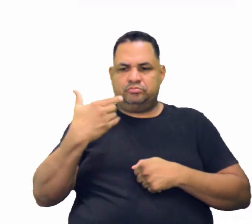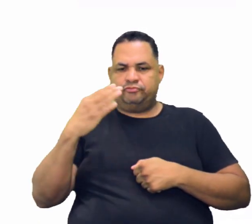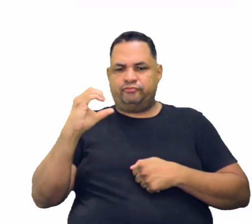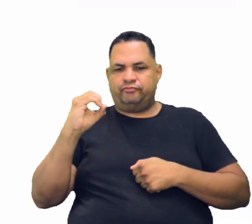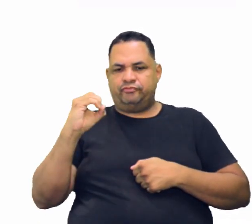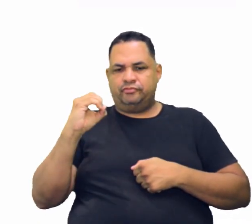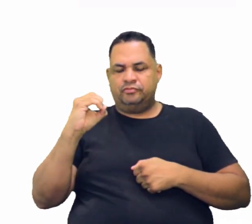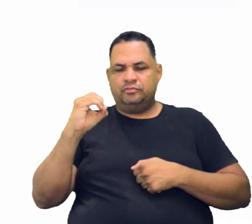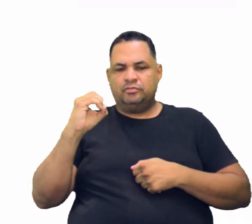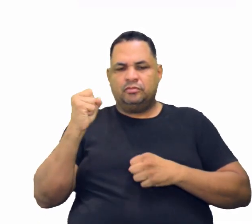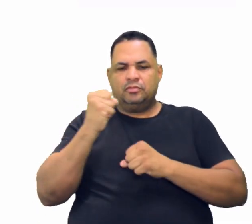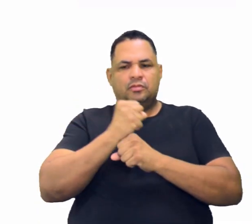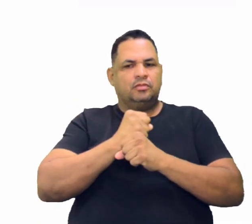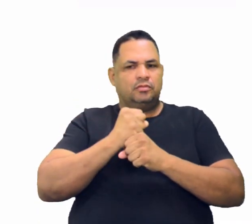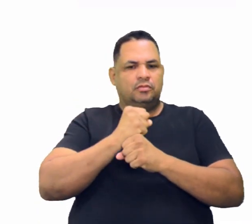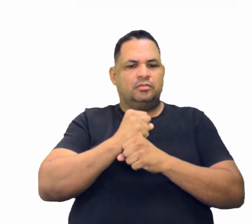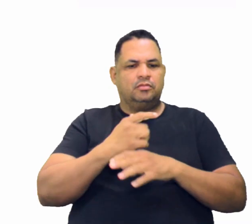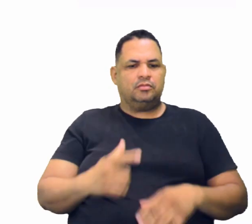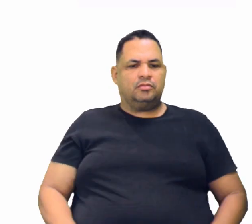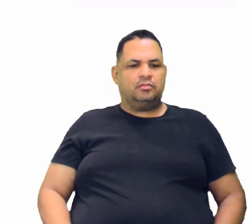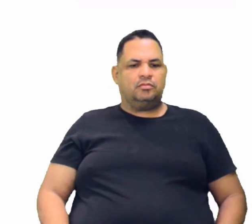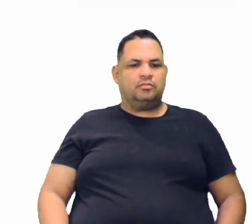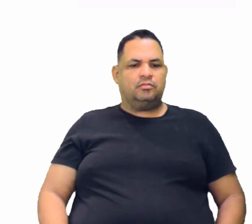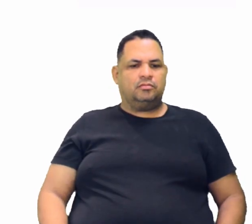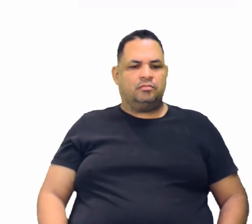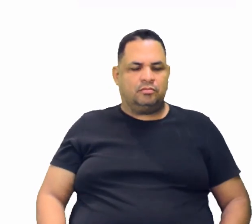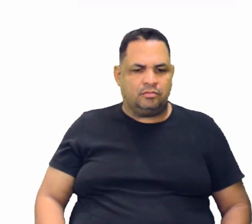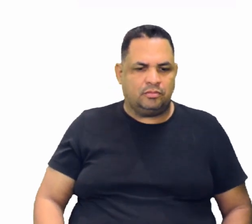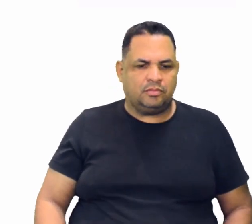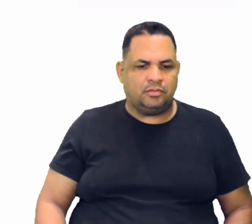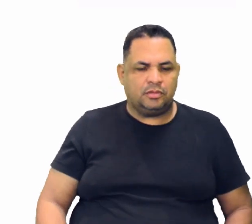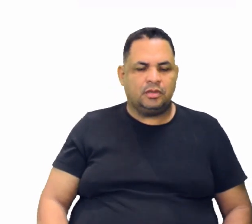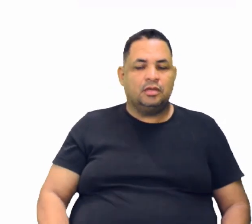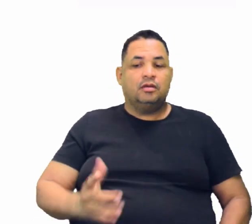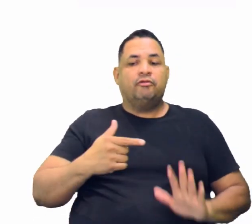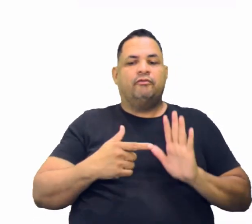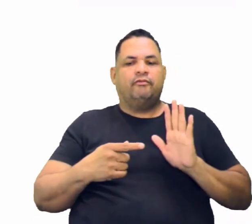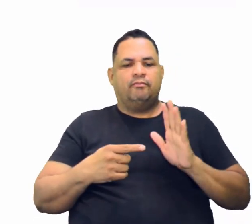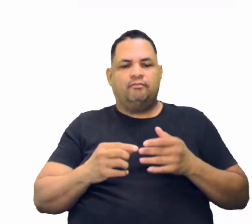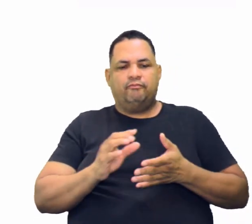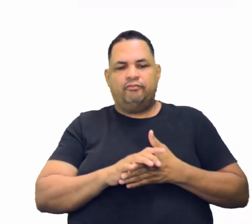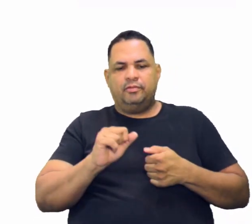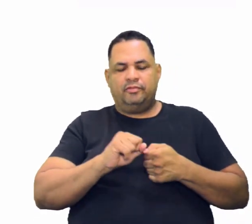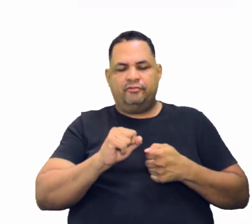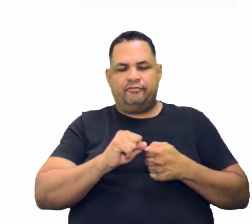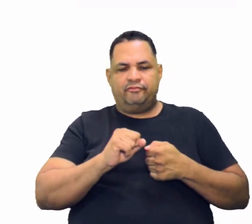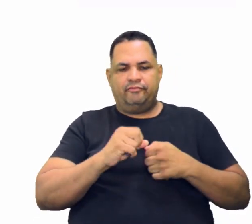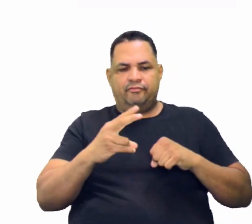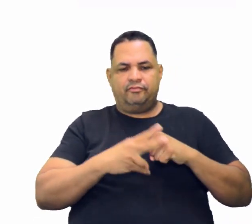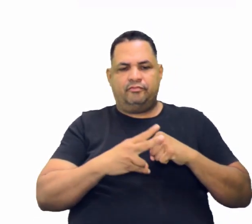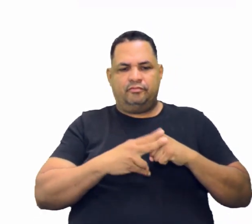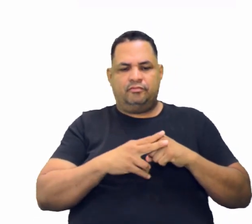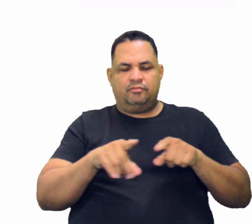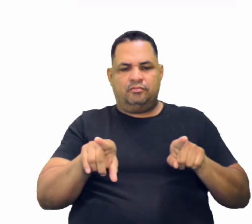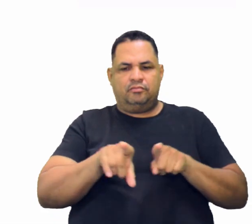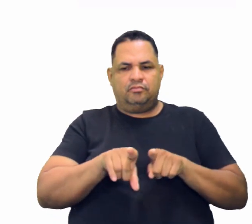preste atenção. É o verbo fazer indicando o tempo, o seu auxiliar também